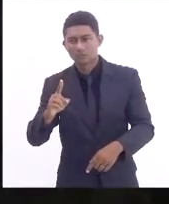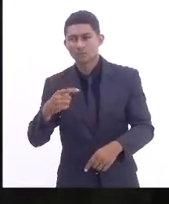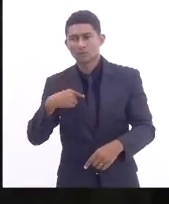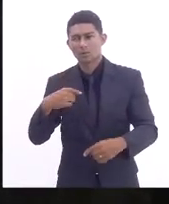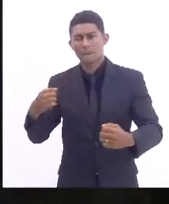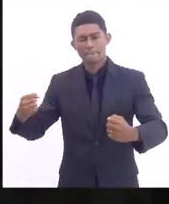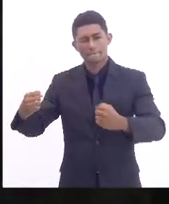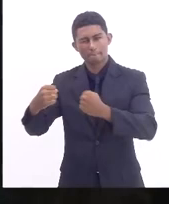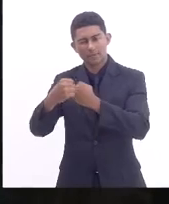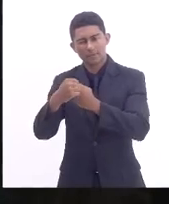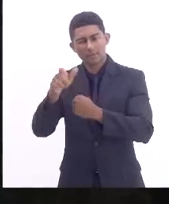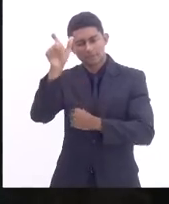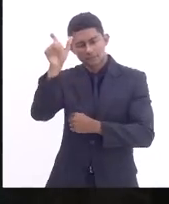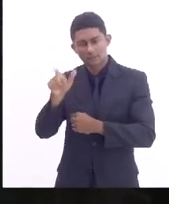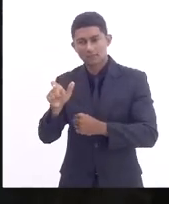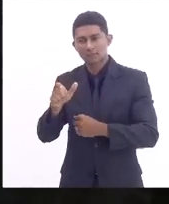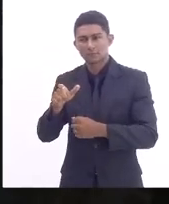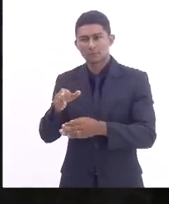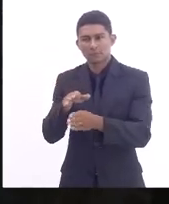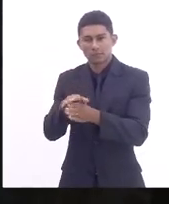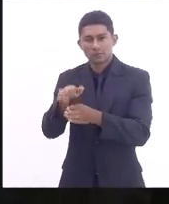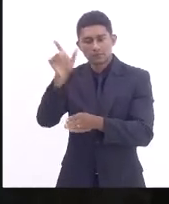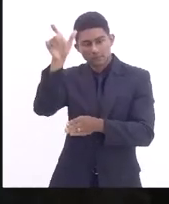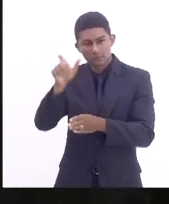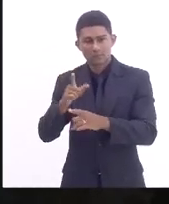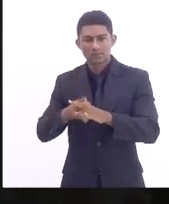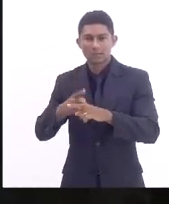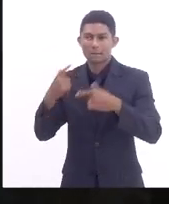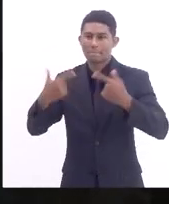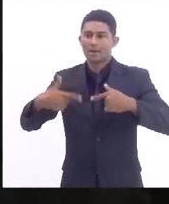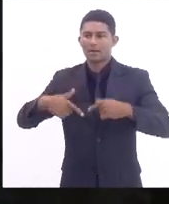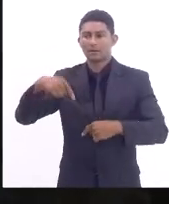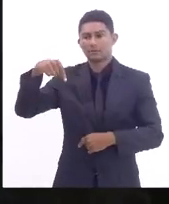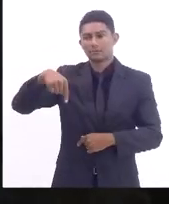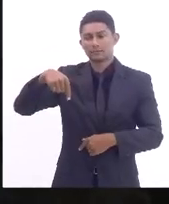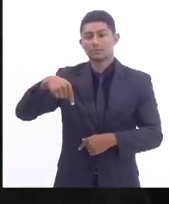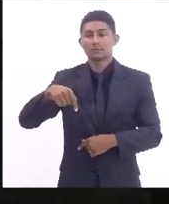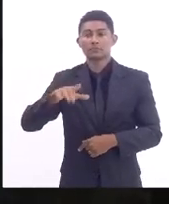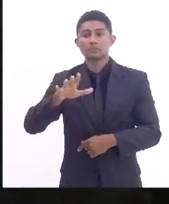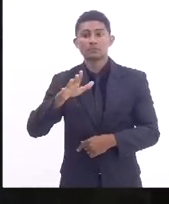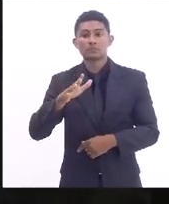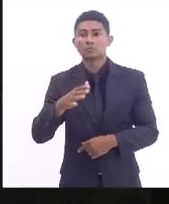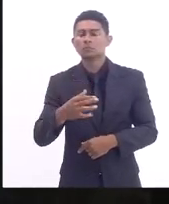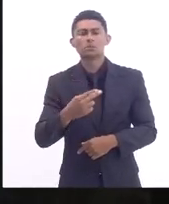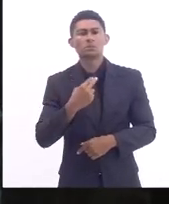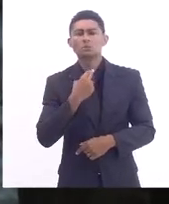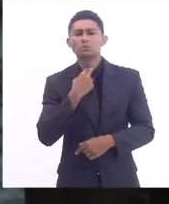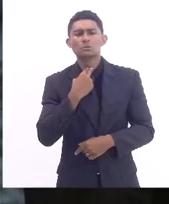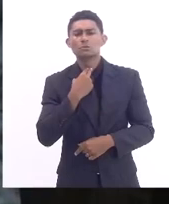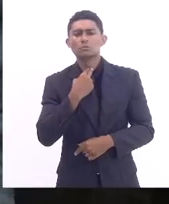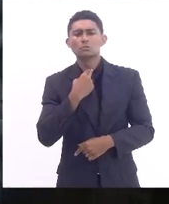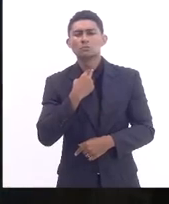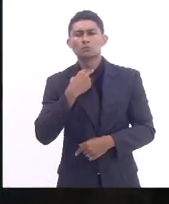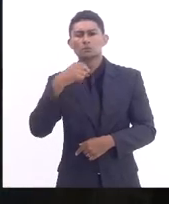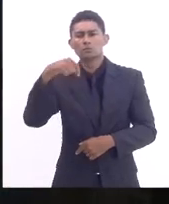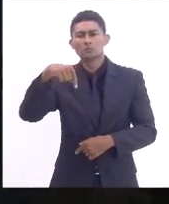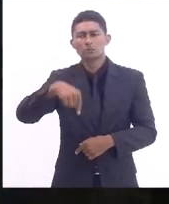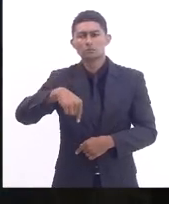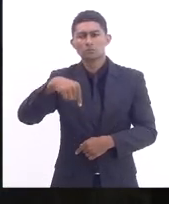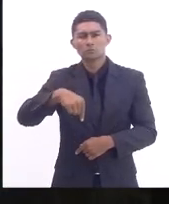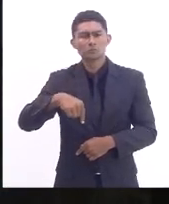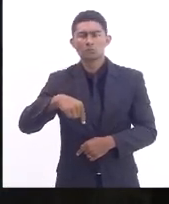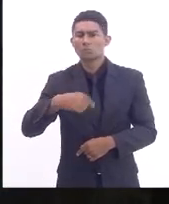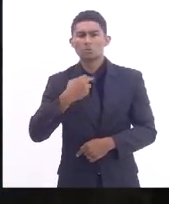o conselheiro Mário Jorge o inclusive ele aqui da Casa trabalha na casa mas não pode essa solenidade é que só